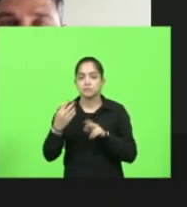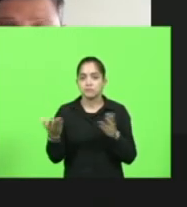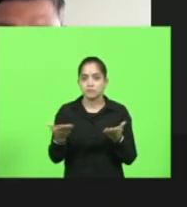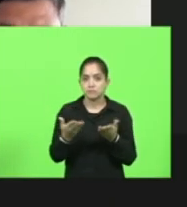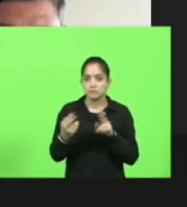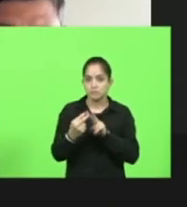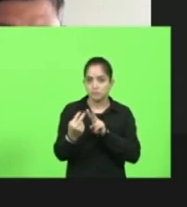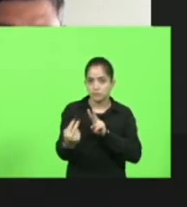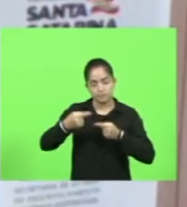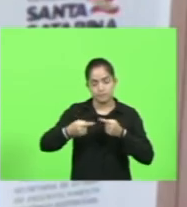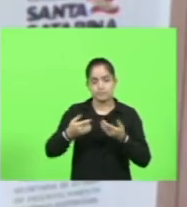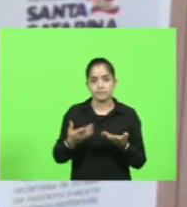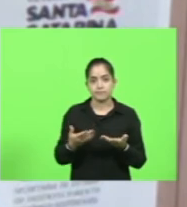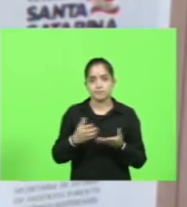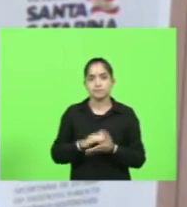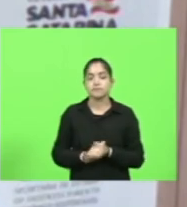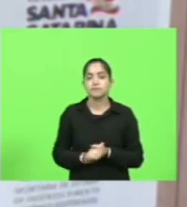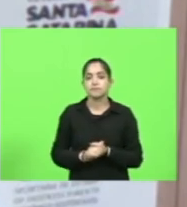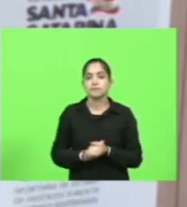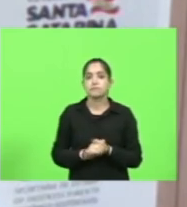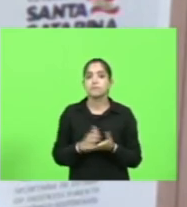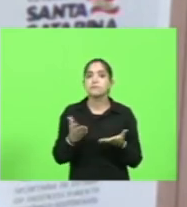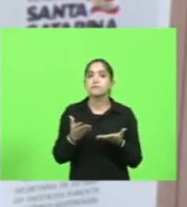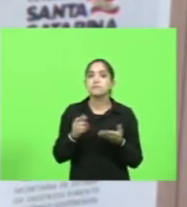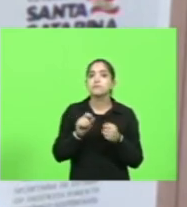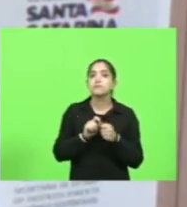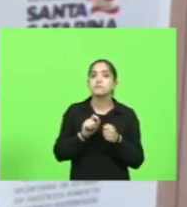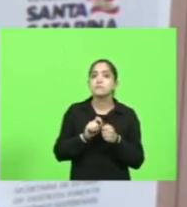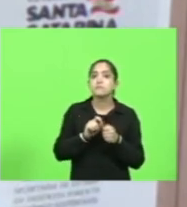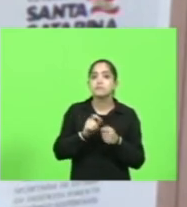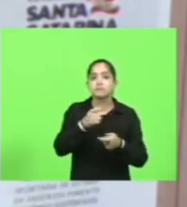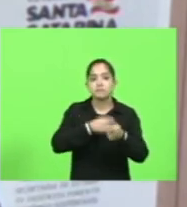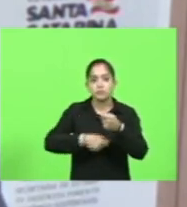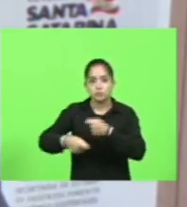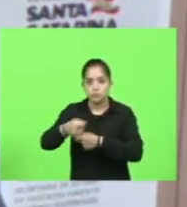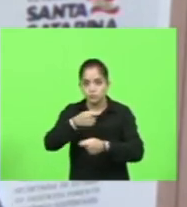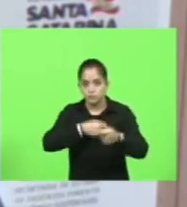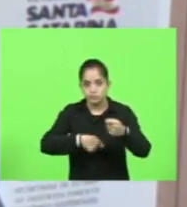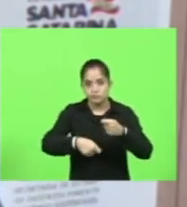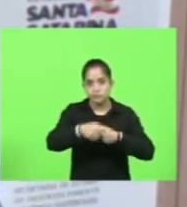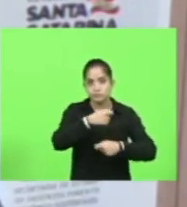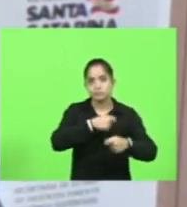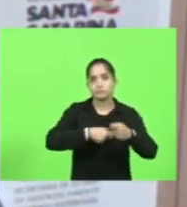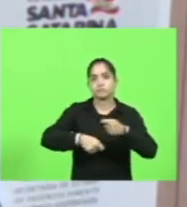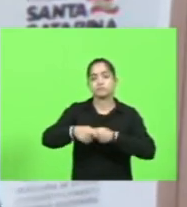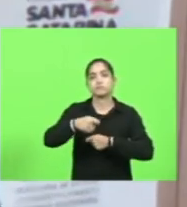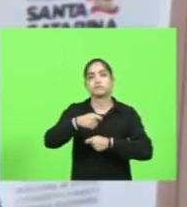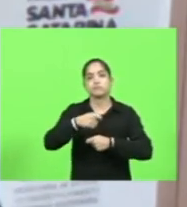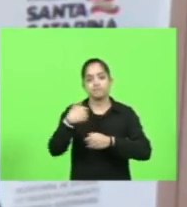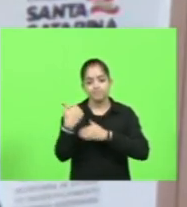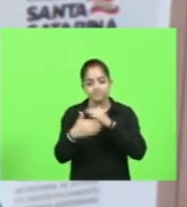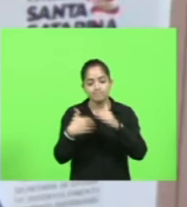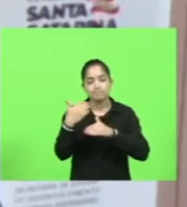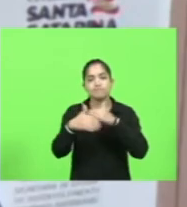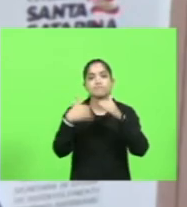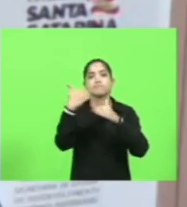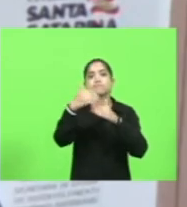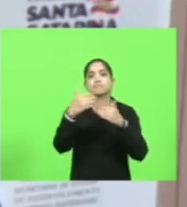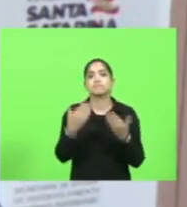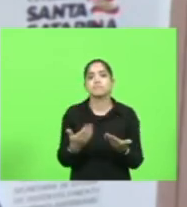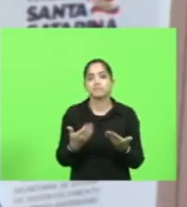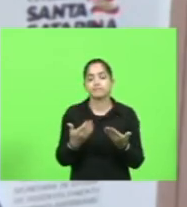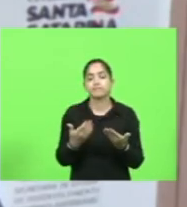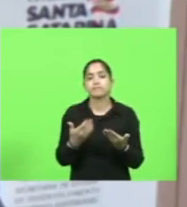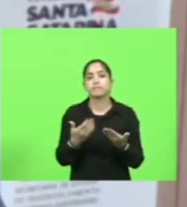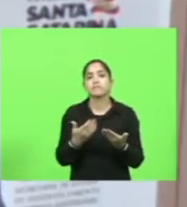a importância da Bandeira defendida estamos aqui para fazer essa economia circular andar efetivamente né porque